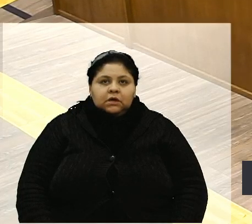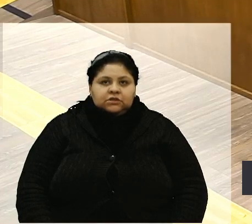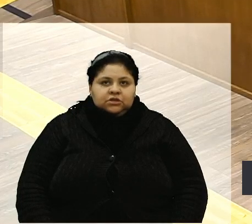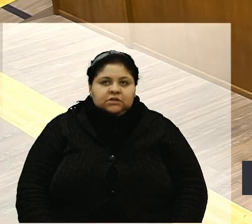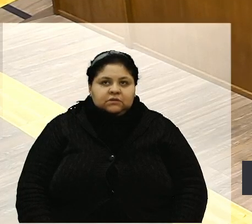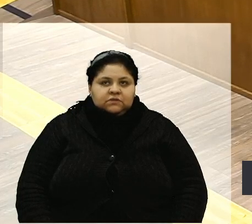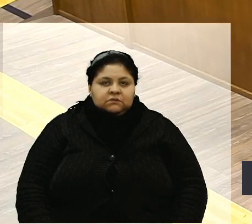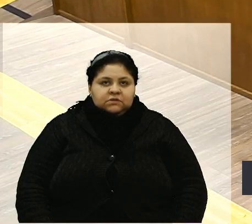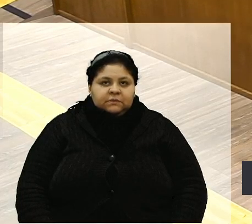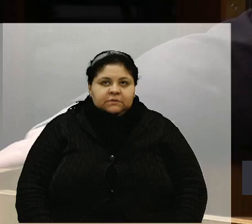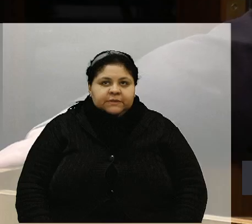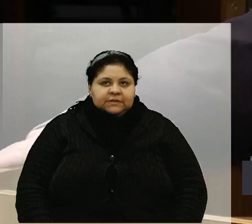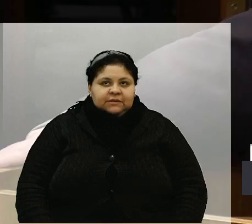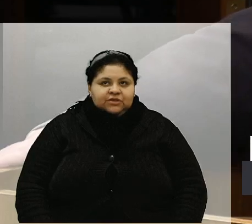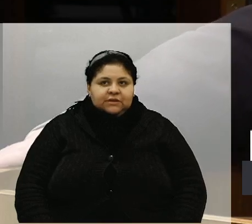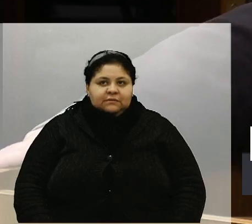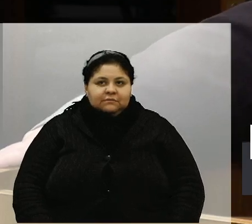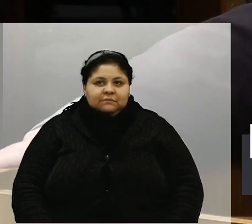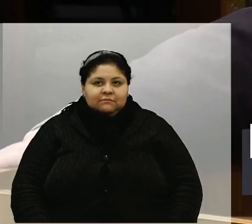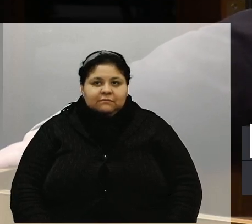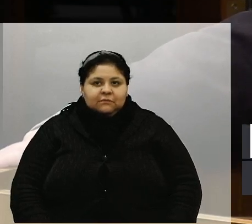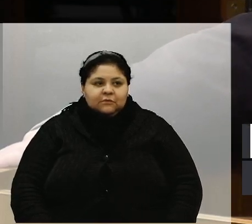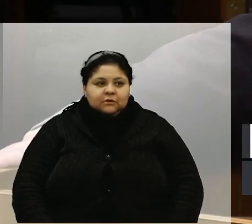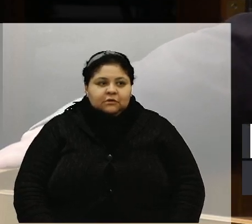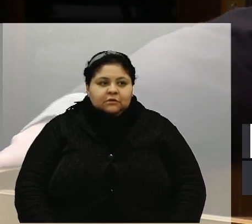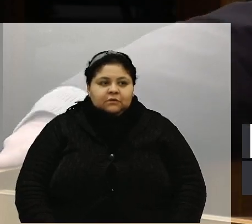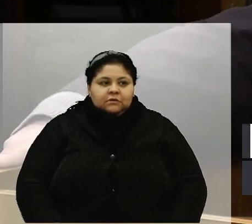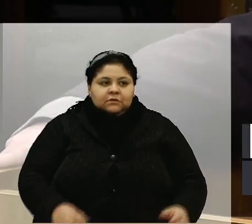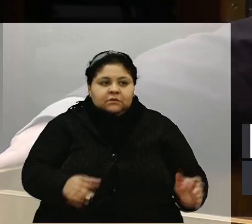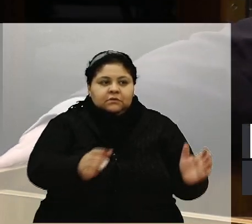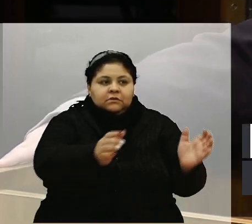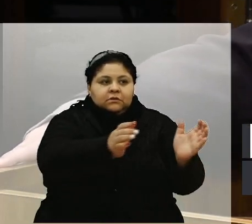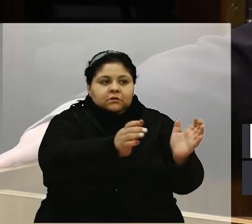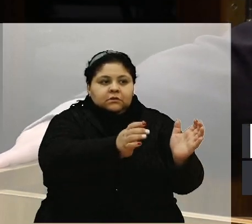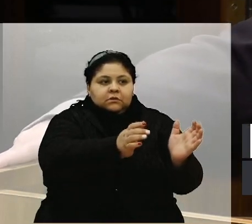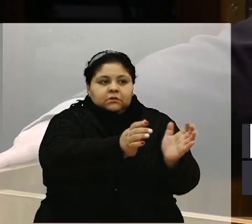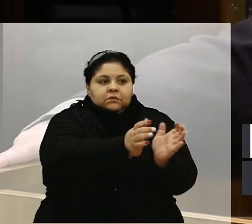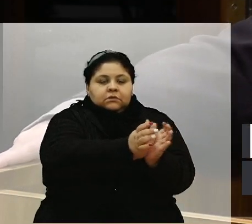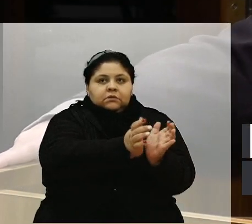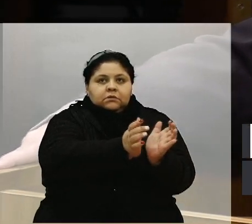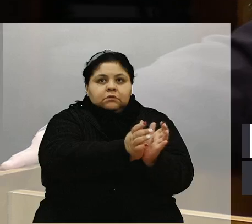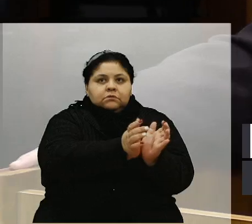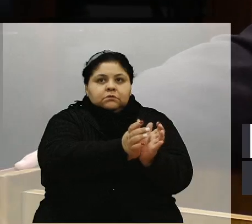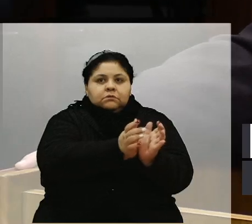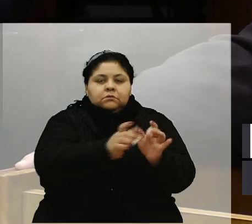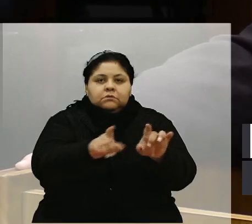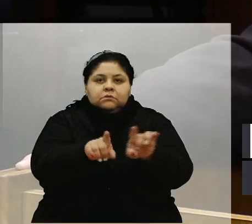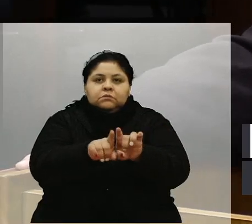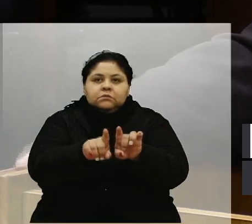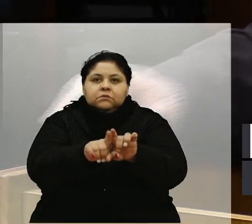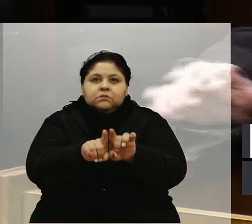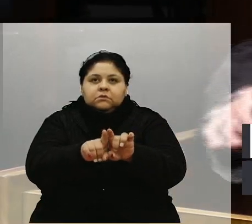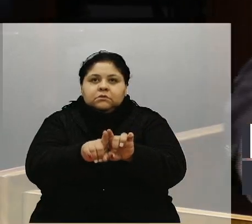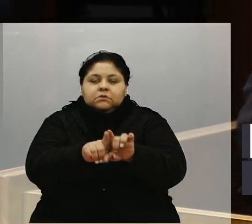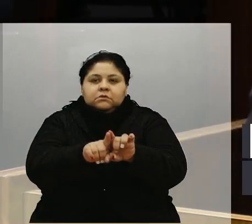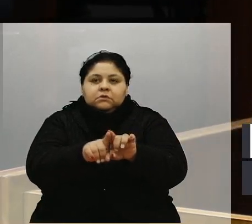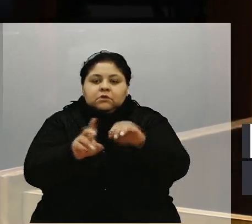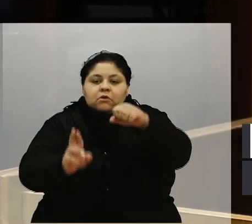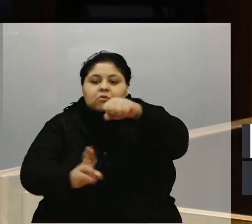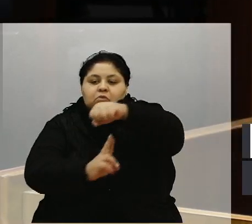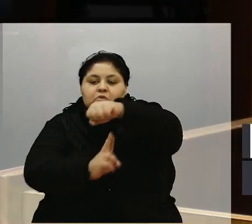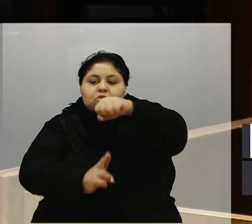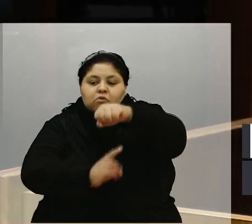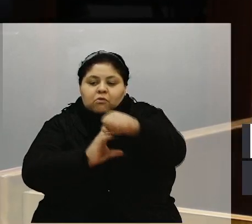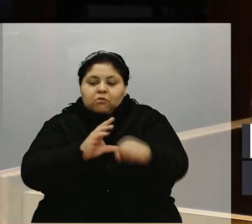Senhor presidente, caros colegas, nós estamos vivendo uma situação ímpar com a ponte do CAI.